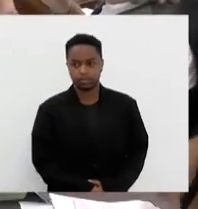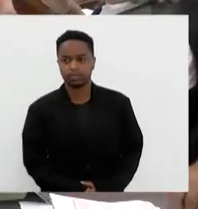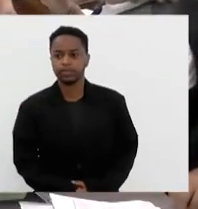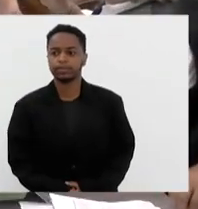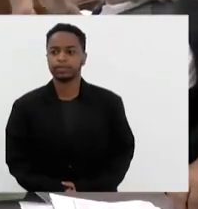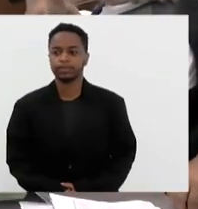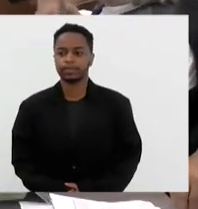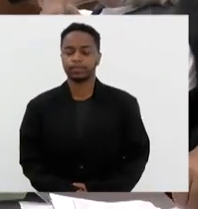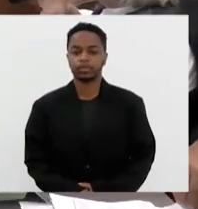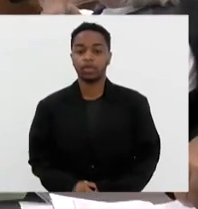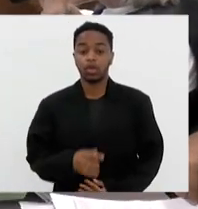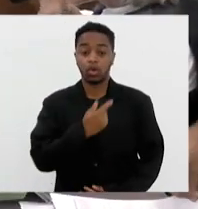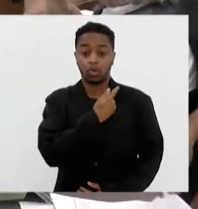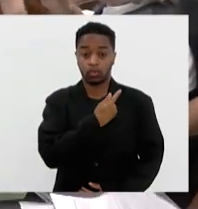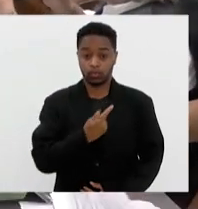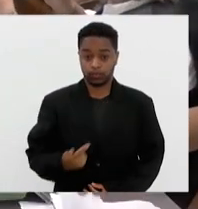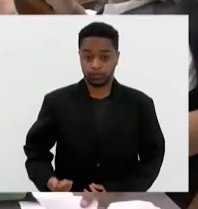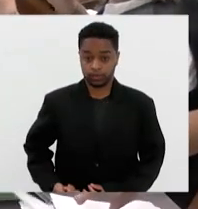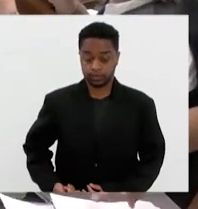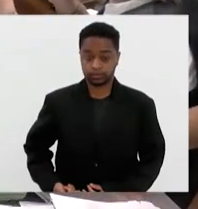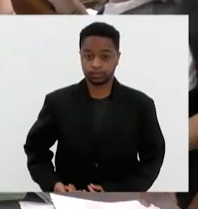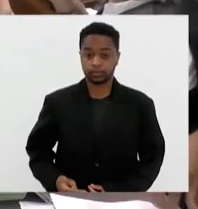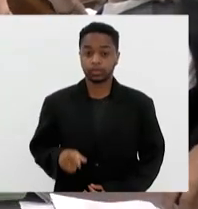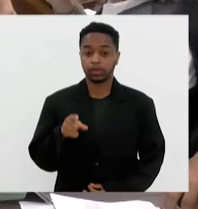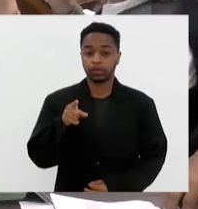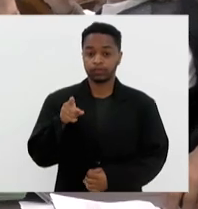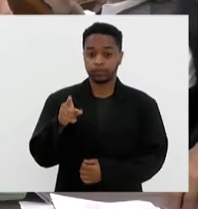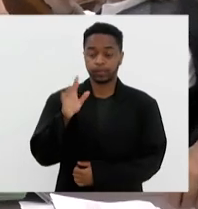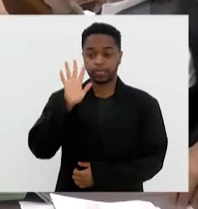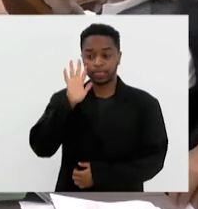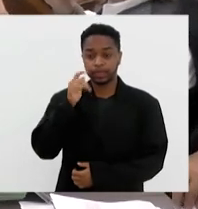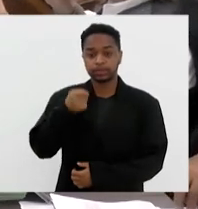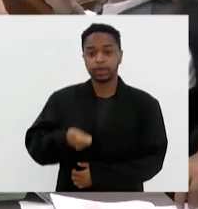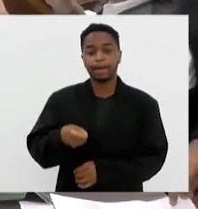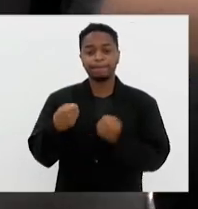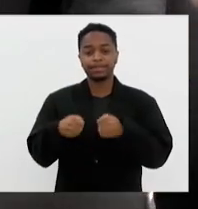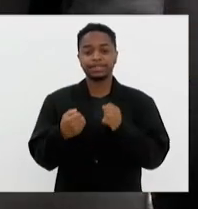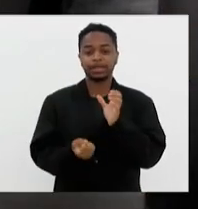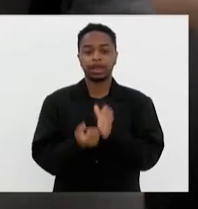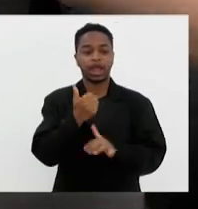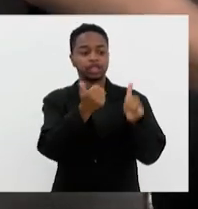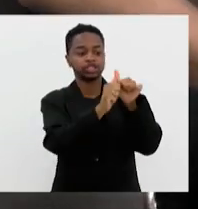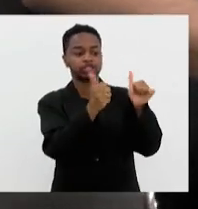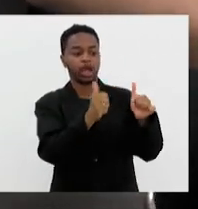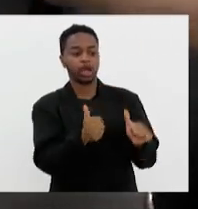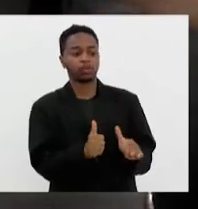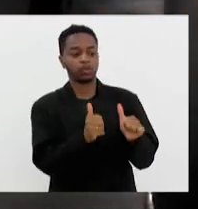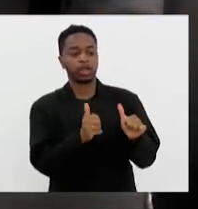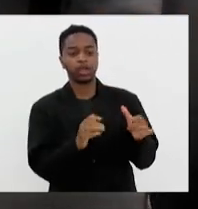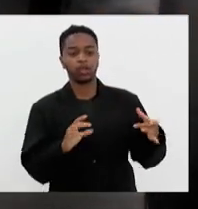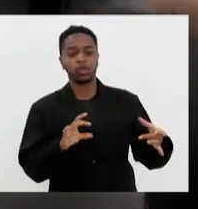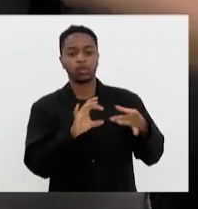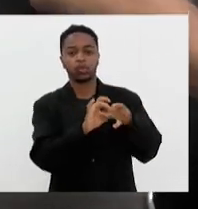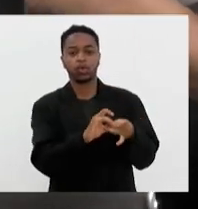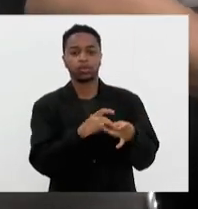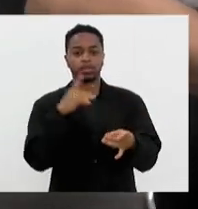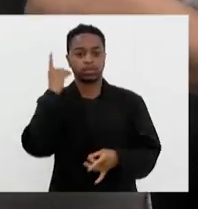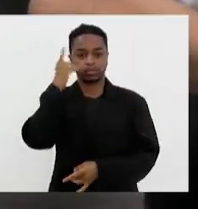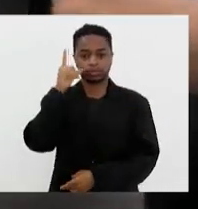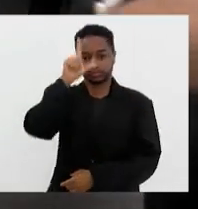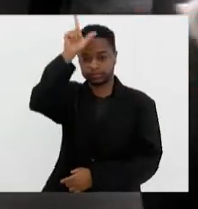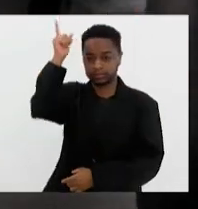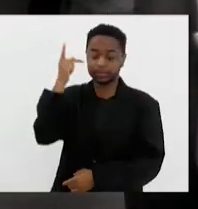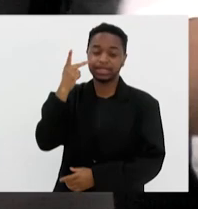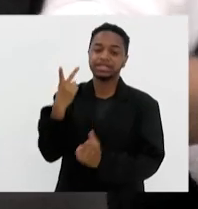O governo, do qual Vossa Excelência é vice-líder, devia fazer uma estátua para o deputado Luiz Paulo, porque normalmente imposto é sempre